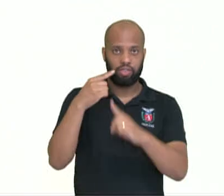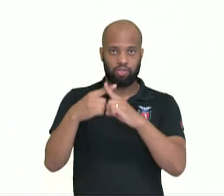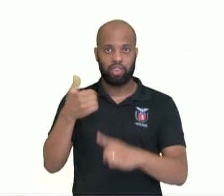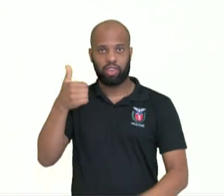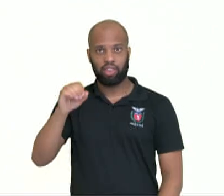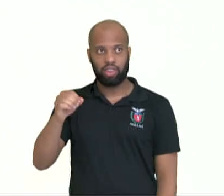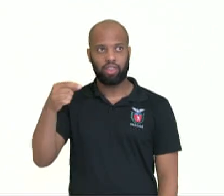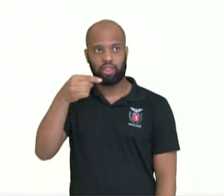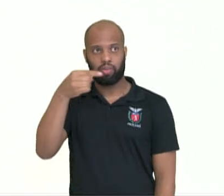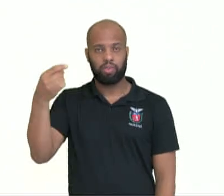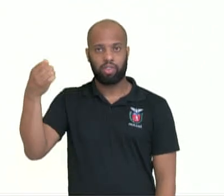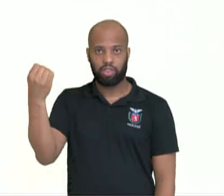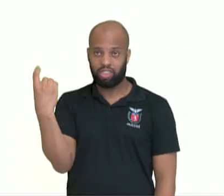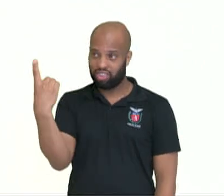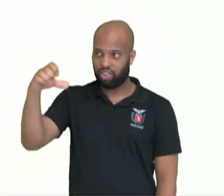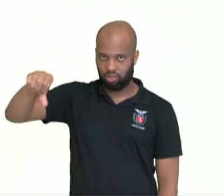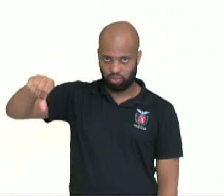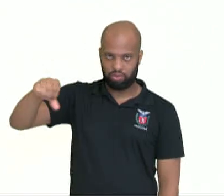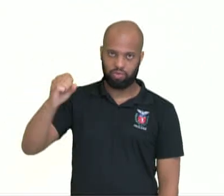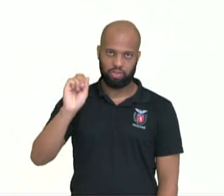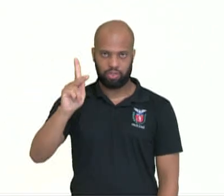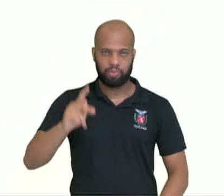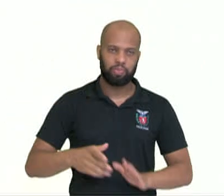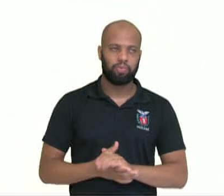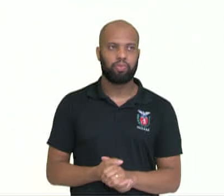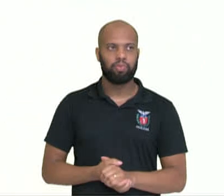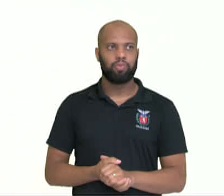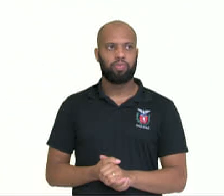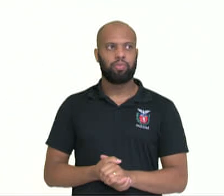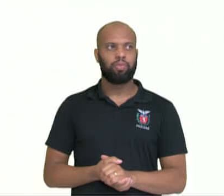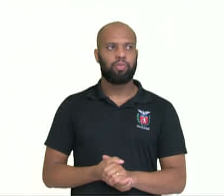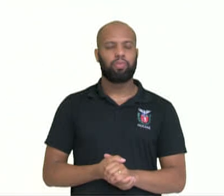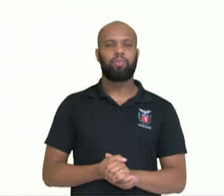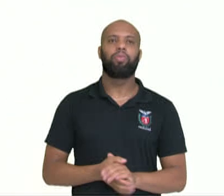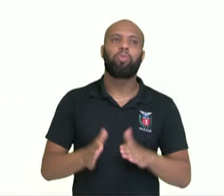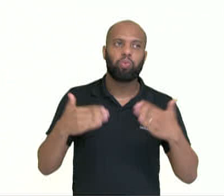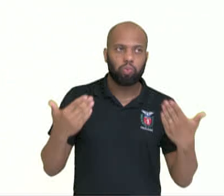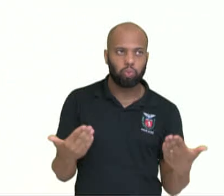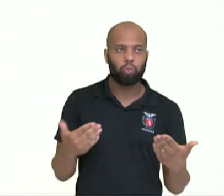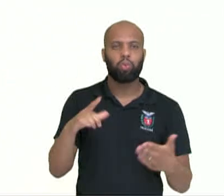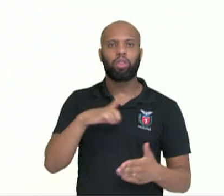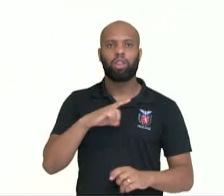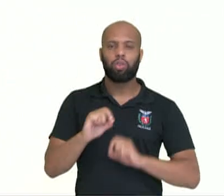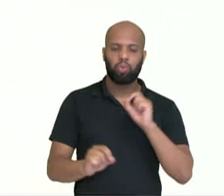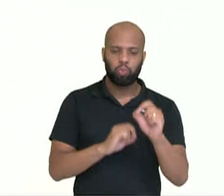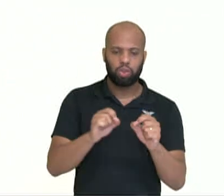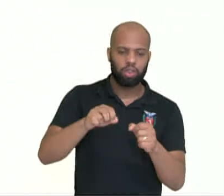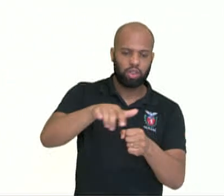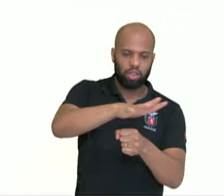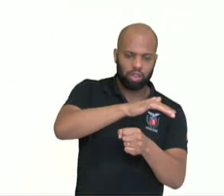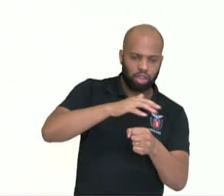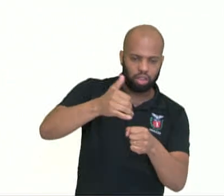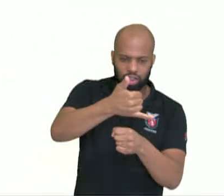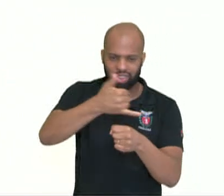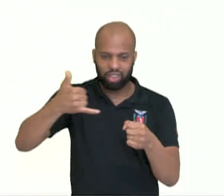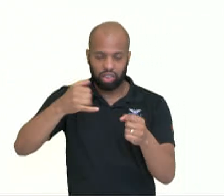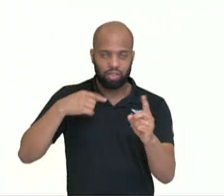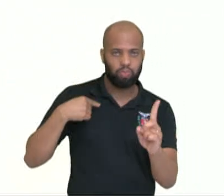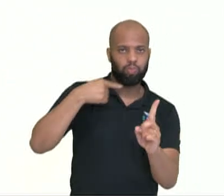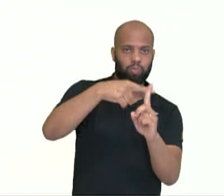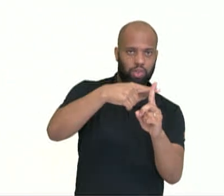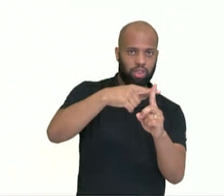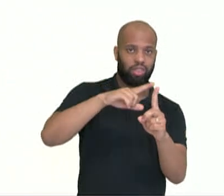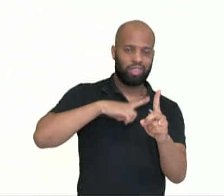não sabiam da existência do elétron, tudo bem? Bom, a carga elétrica positiva, o corpo positivo,